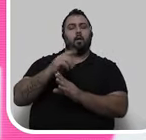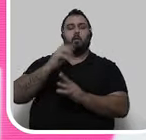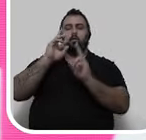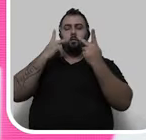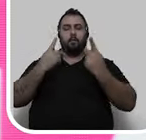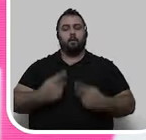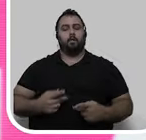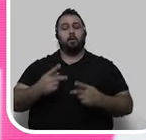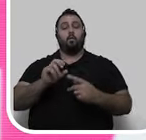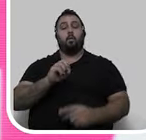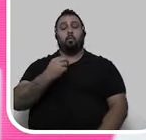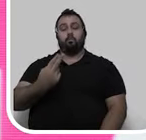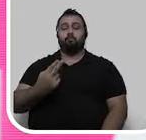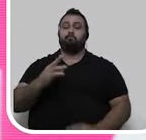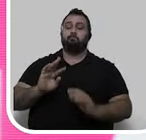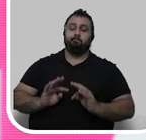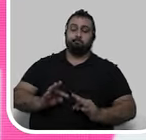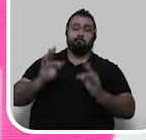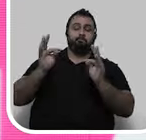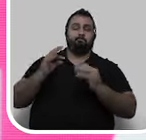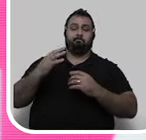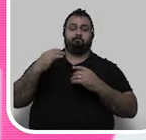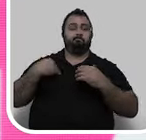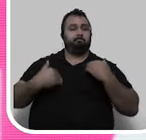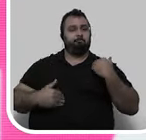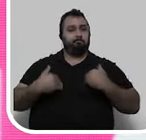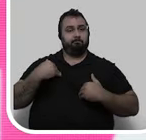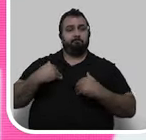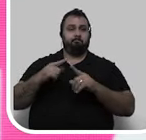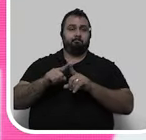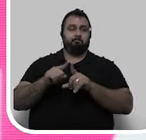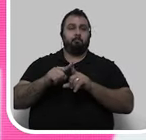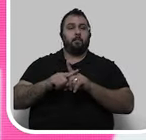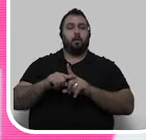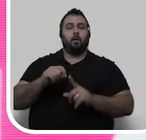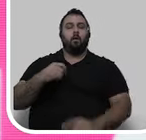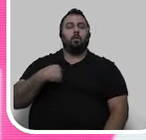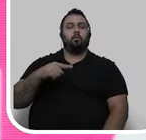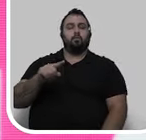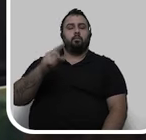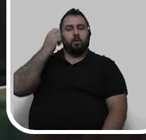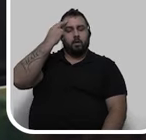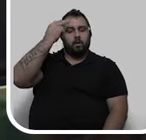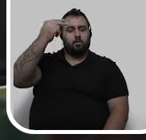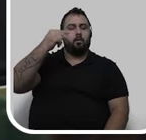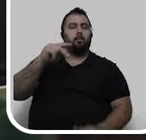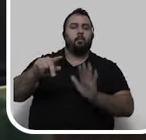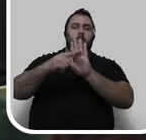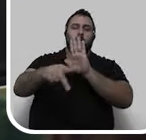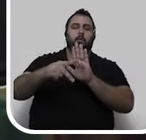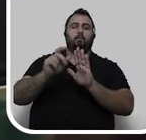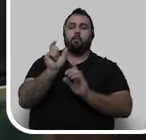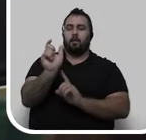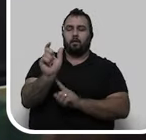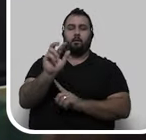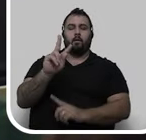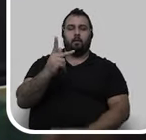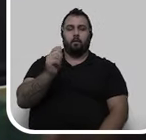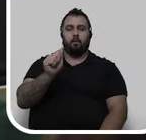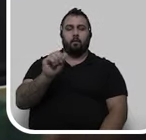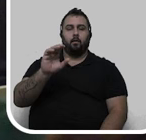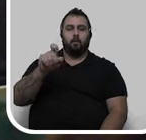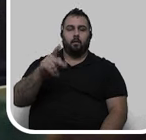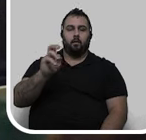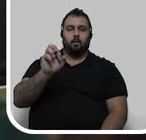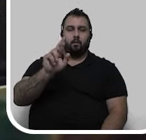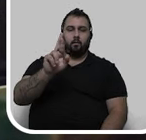seja ela tecnológica ou física, né? Esse é o conceito natural da palavra hacker. E sempre vai ter a possibilidade de